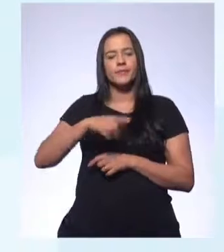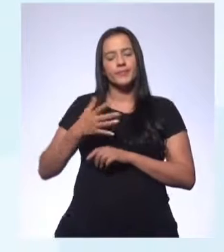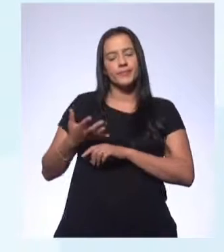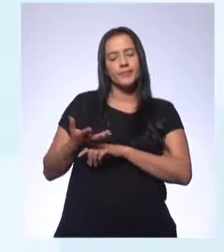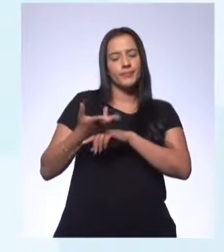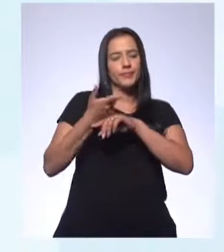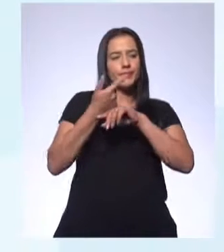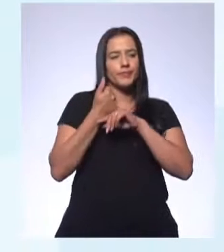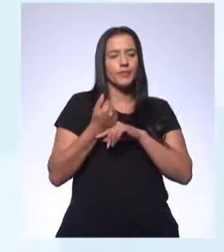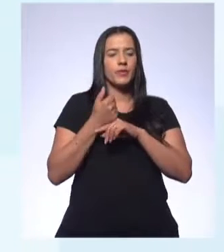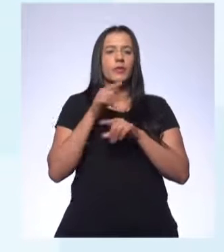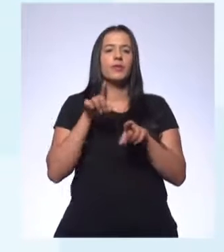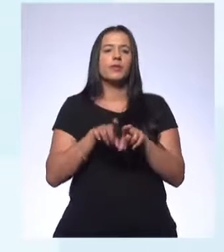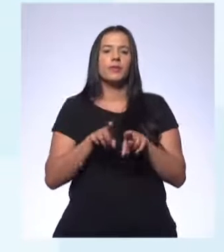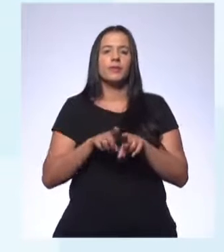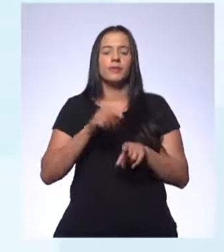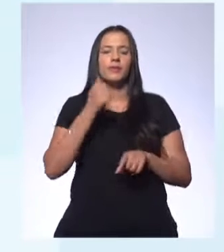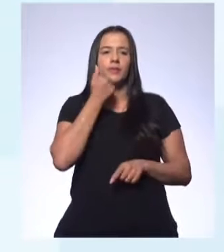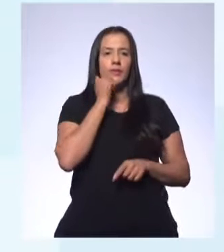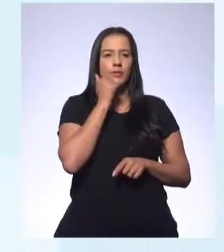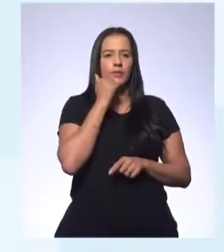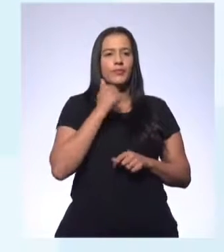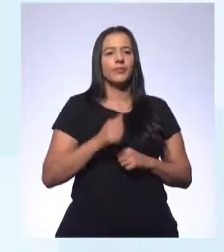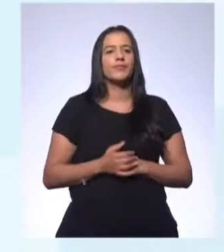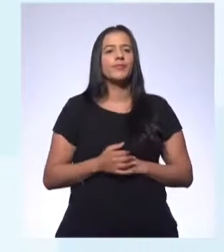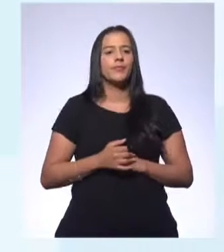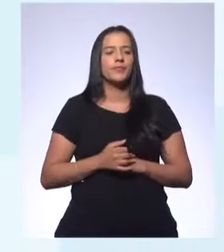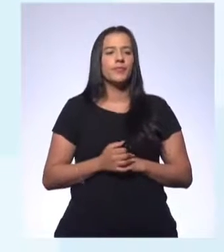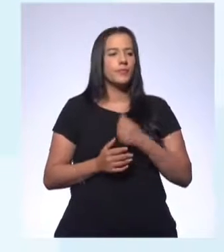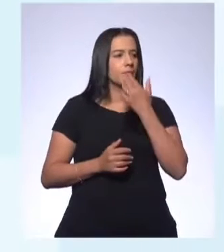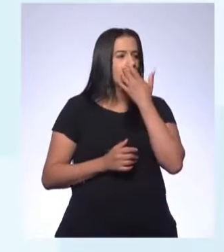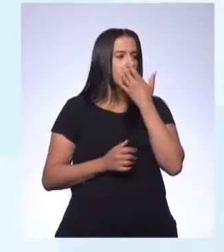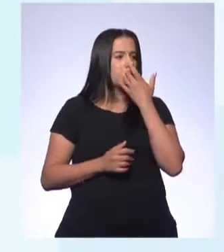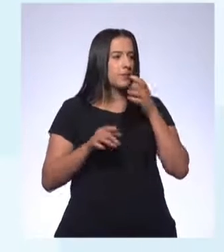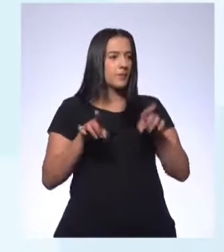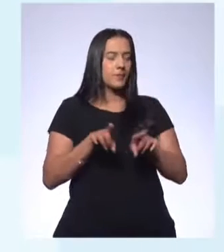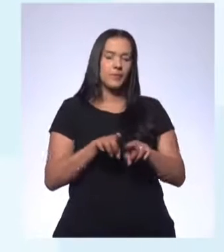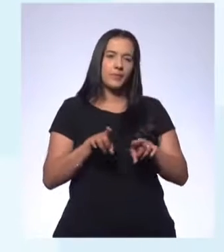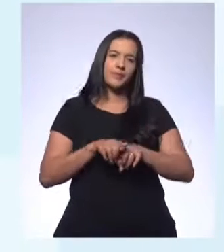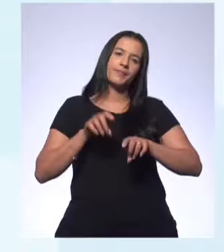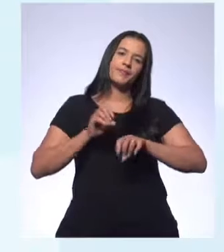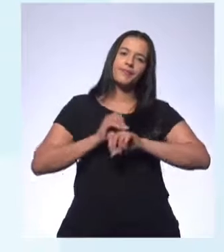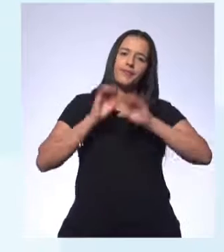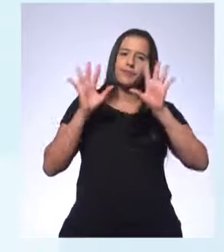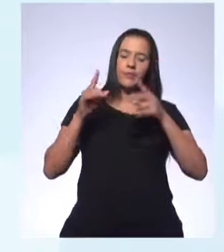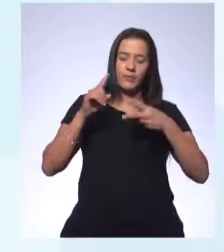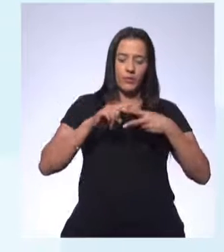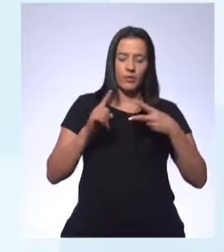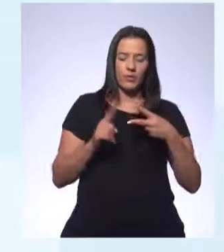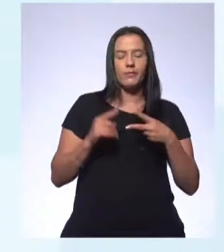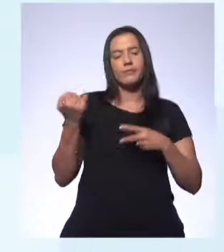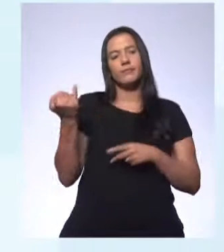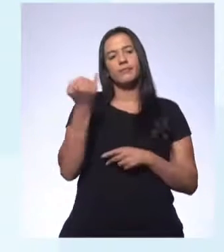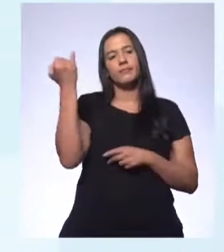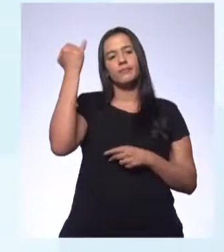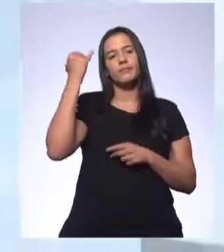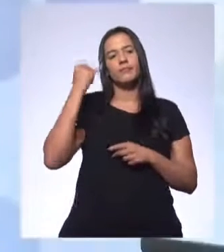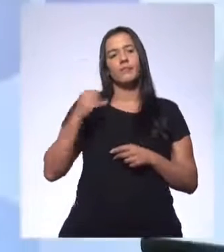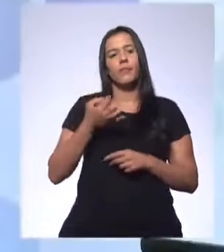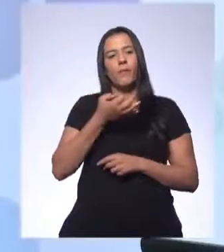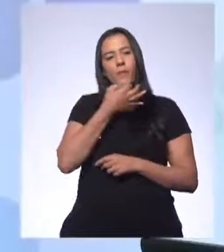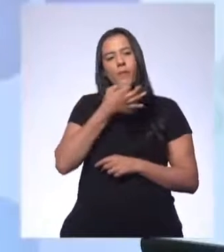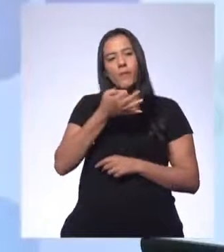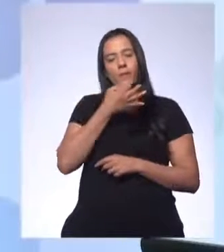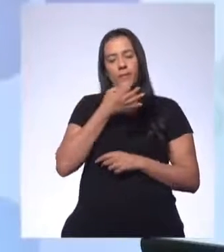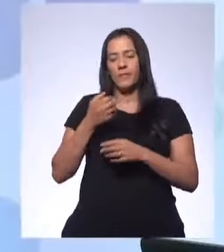um argumento científico também, mas é uma teoria. E, é claro, os dois pontos importantes é esse, construir argumento e interagir no chat,